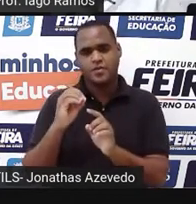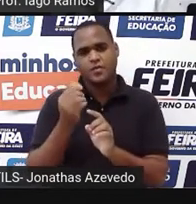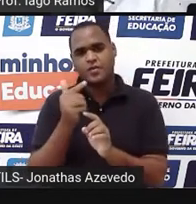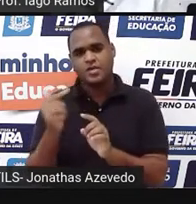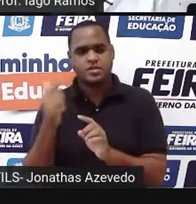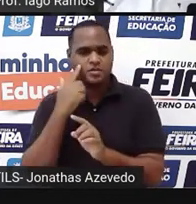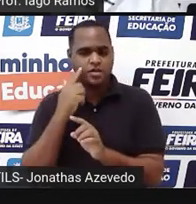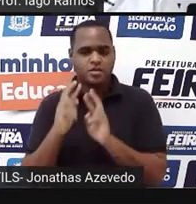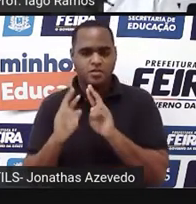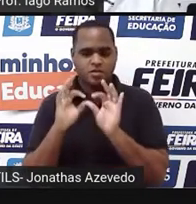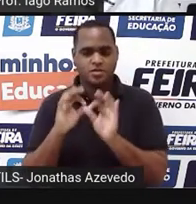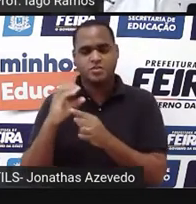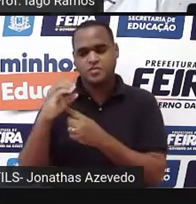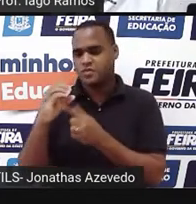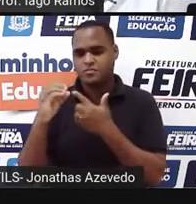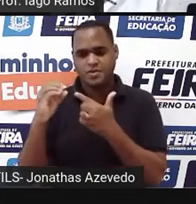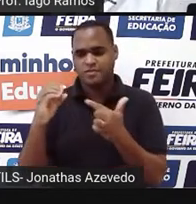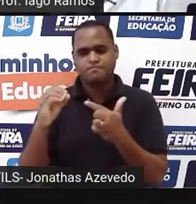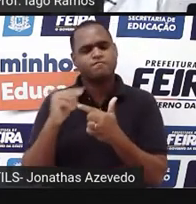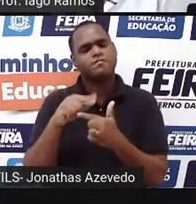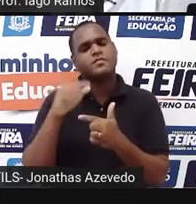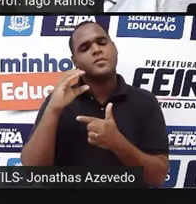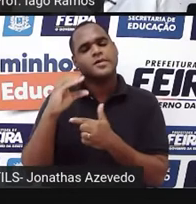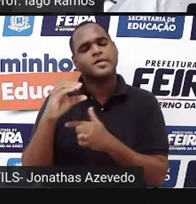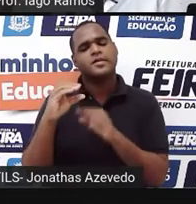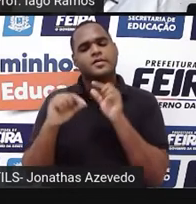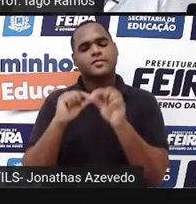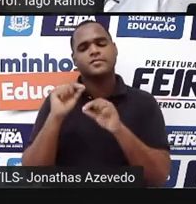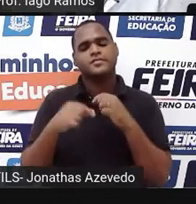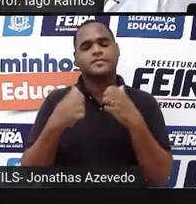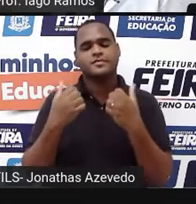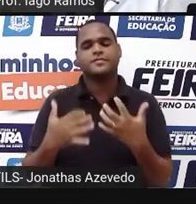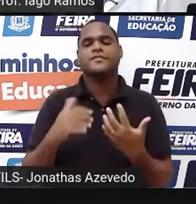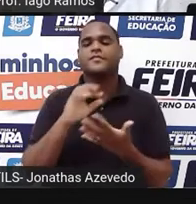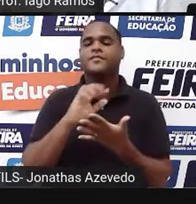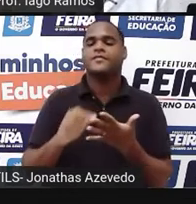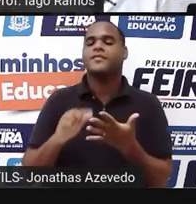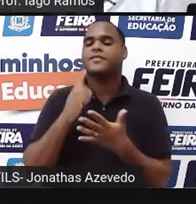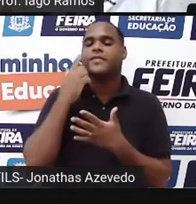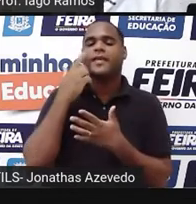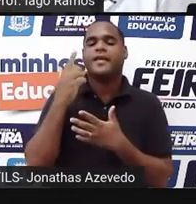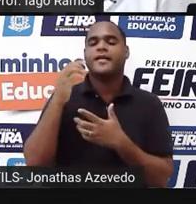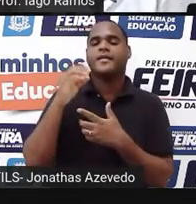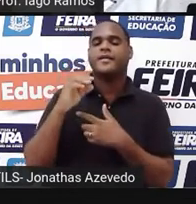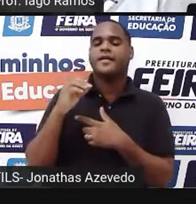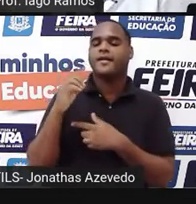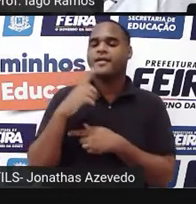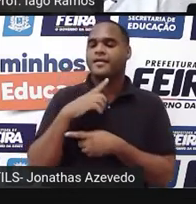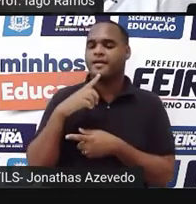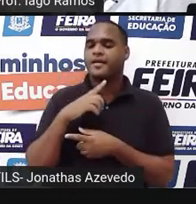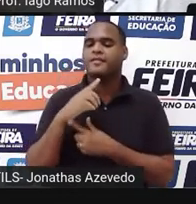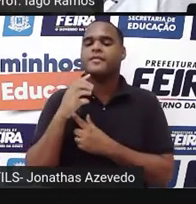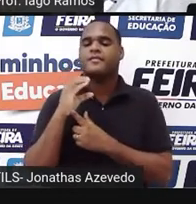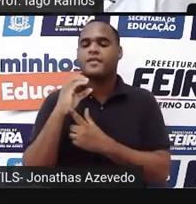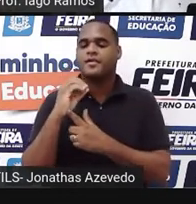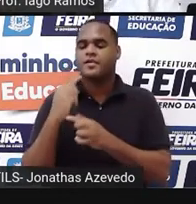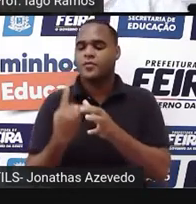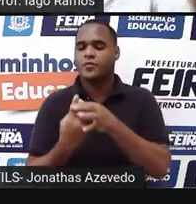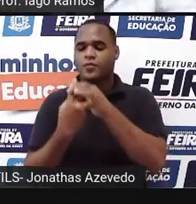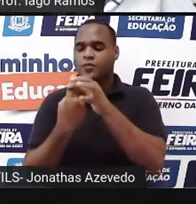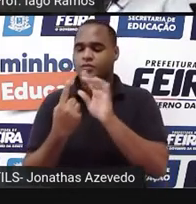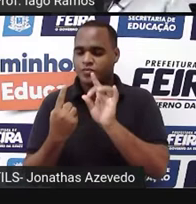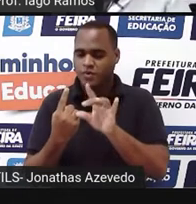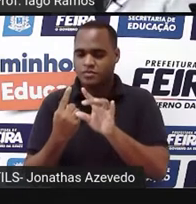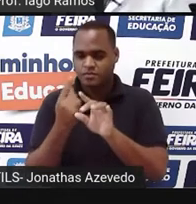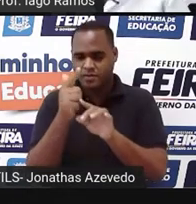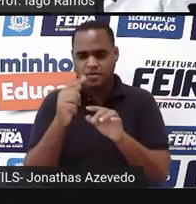tem coeficiente C. E o coeficiente C é aquele termo independente. Independente porque ele não depende nem